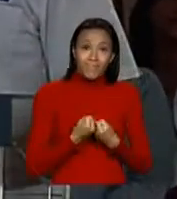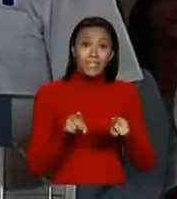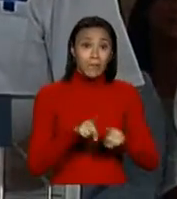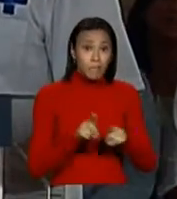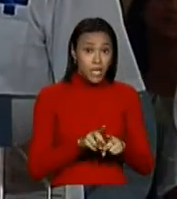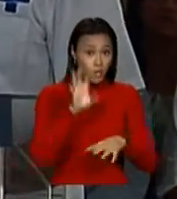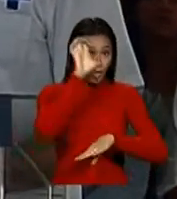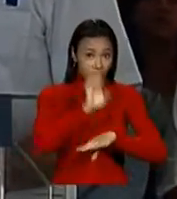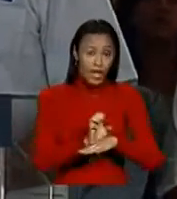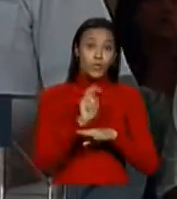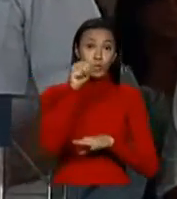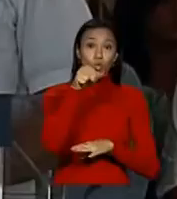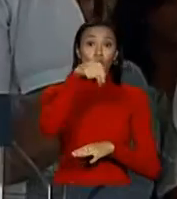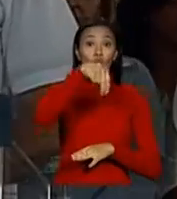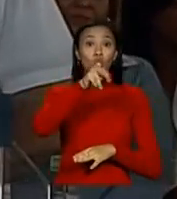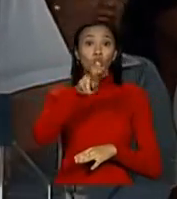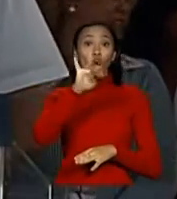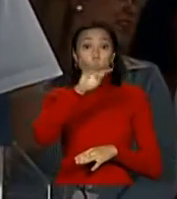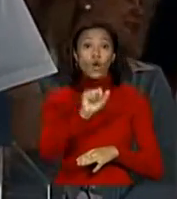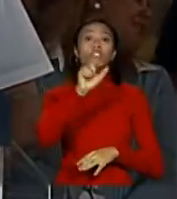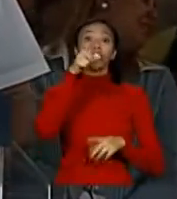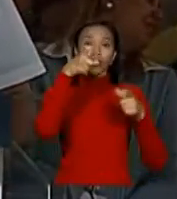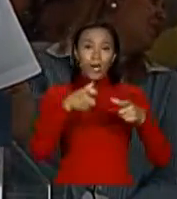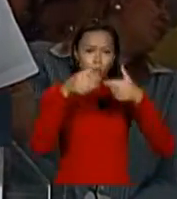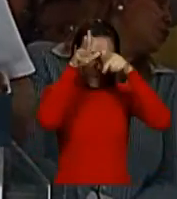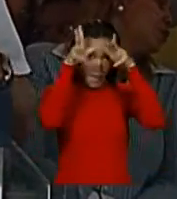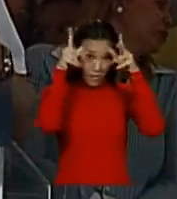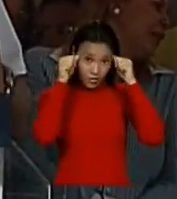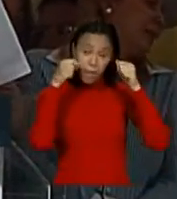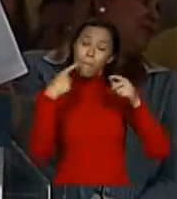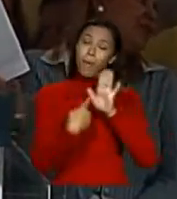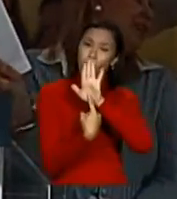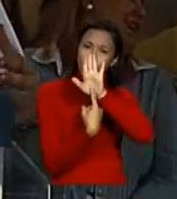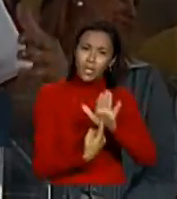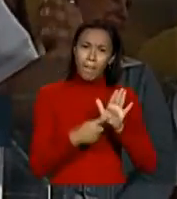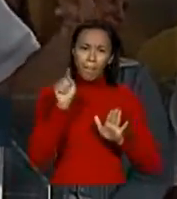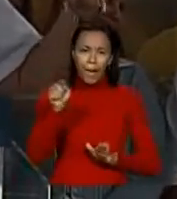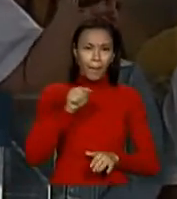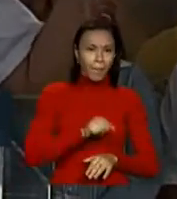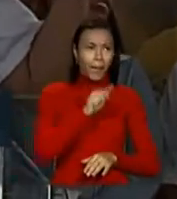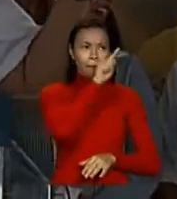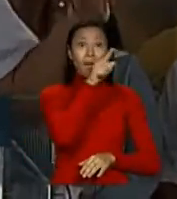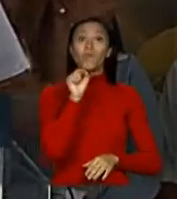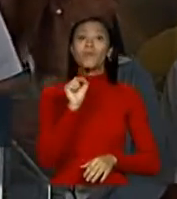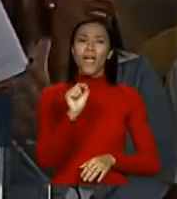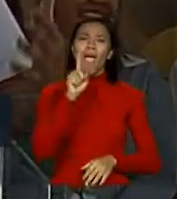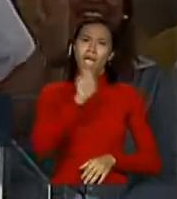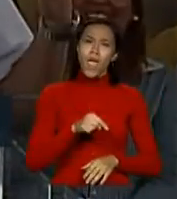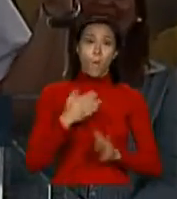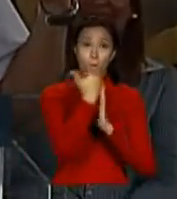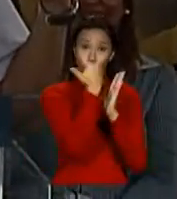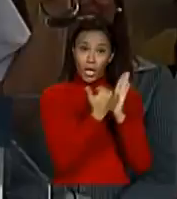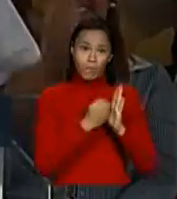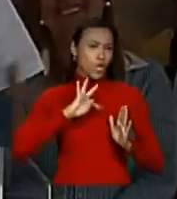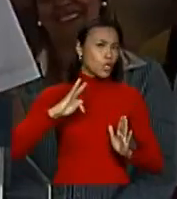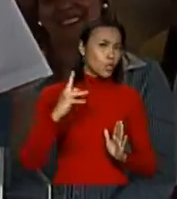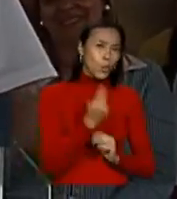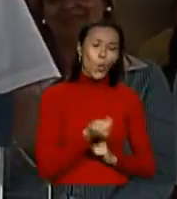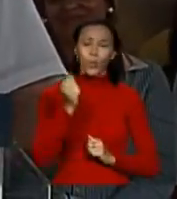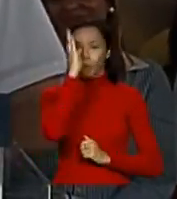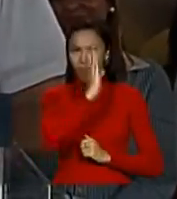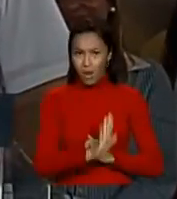região norte do país para mostrar que o que nós estamos fazendo é ter um programa em todo o país um programa